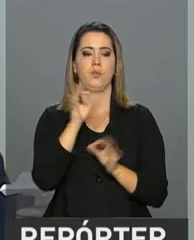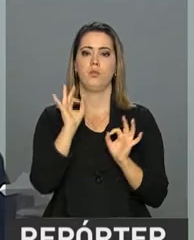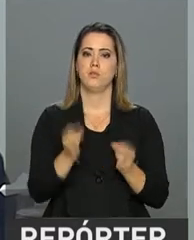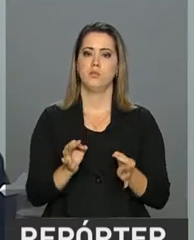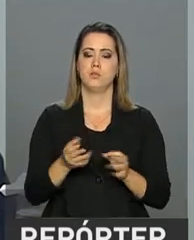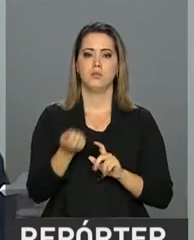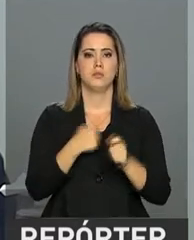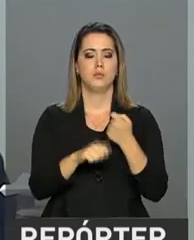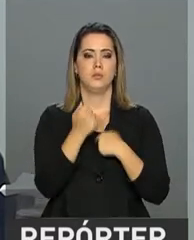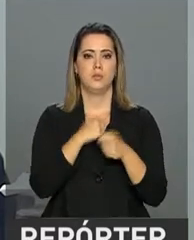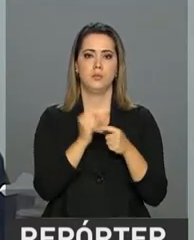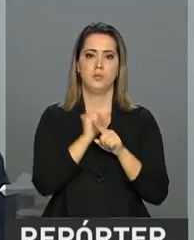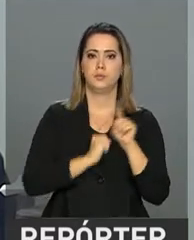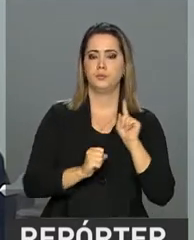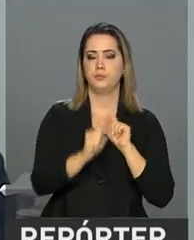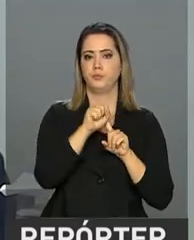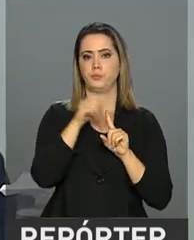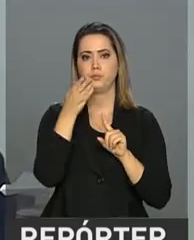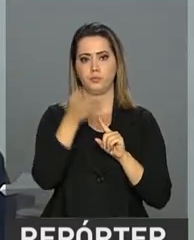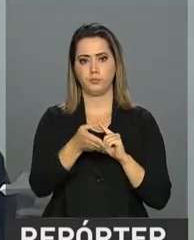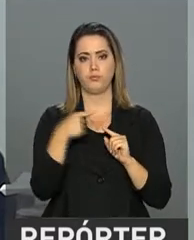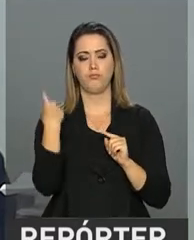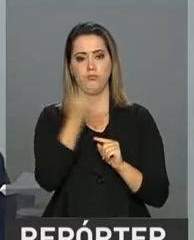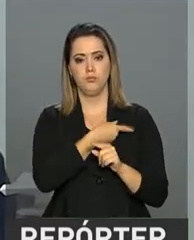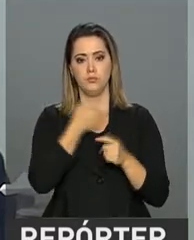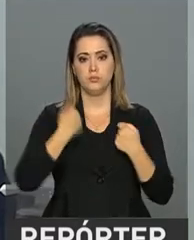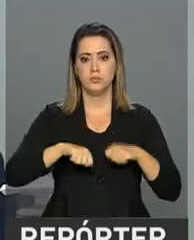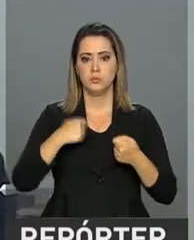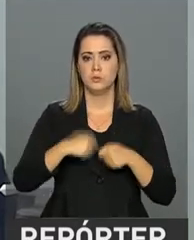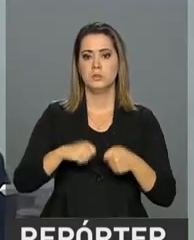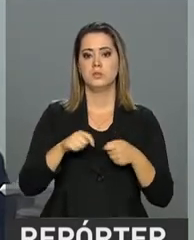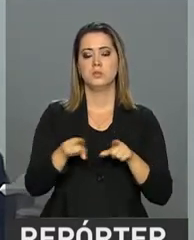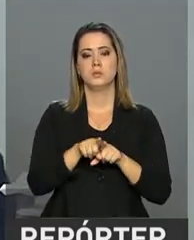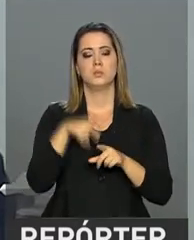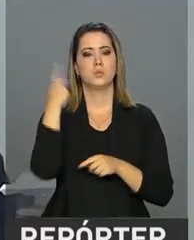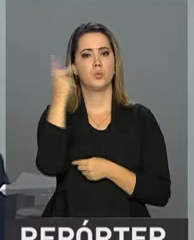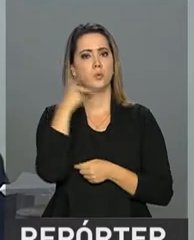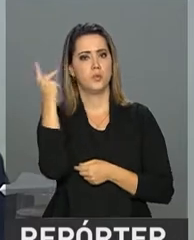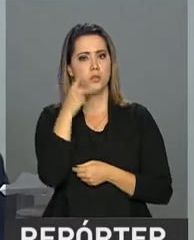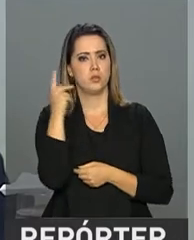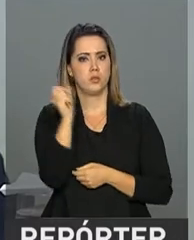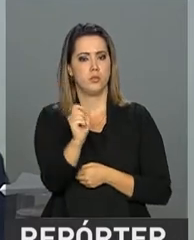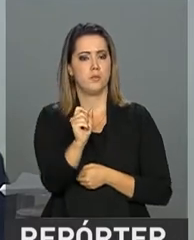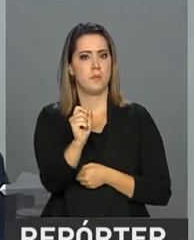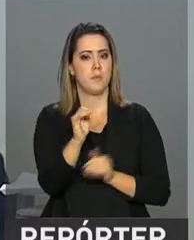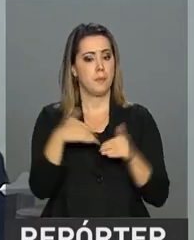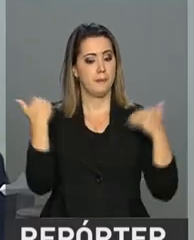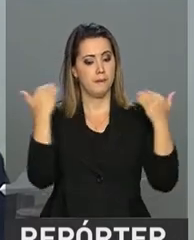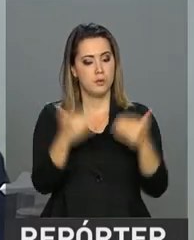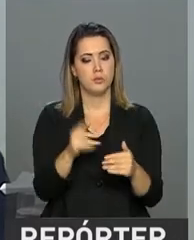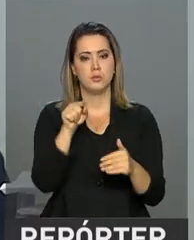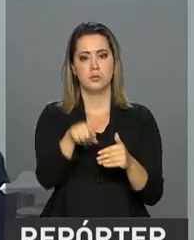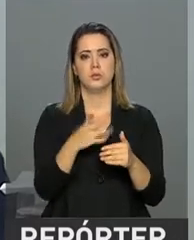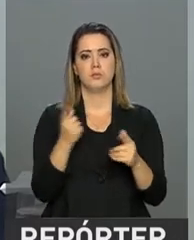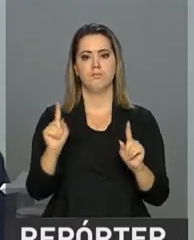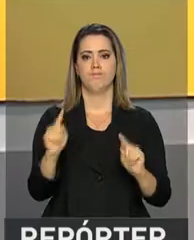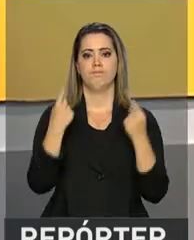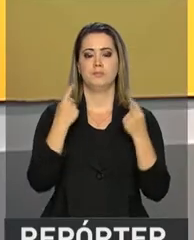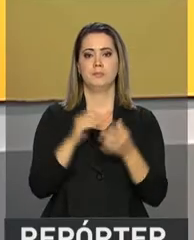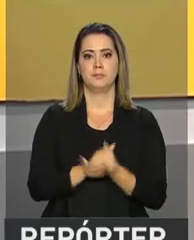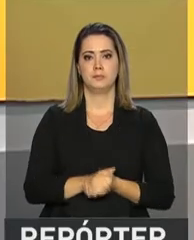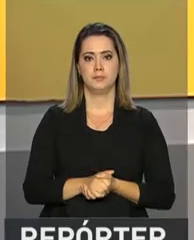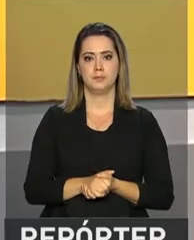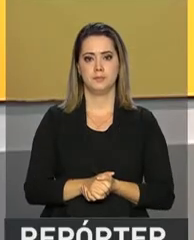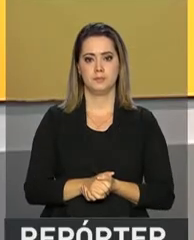ponto de vista econômico social é nós deveríamos ter políticas que enfrentar se esse desafio